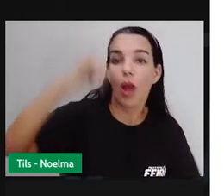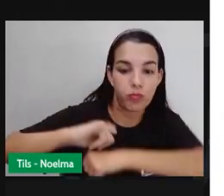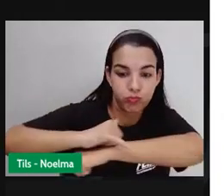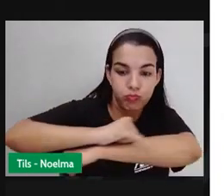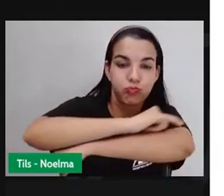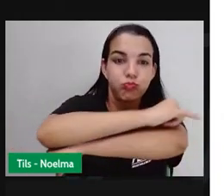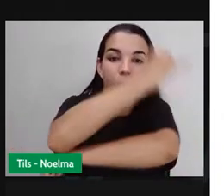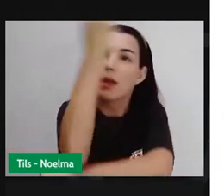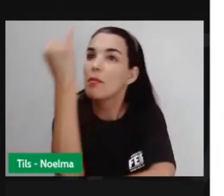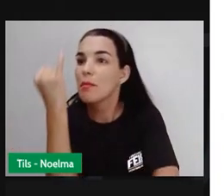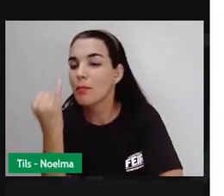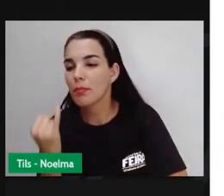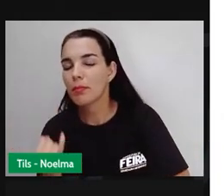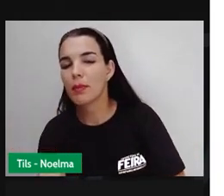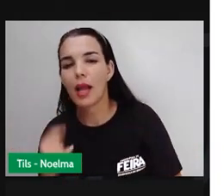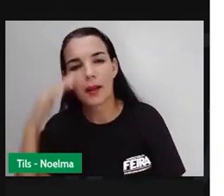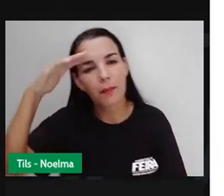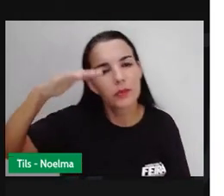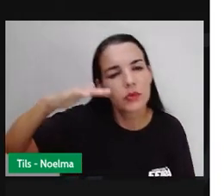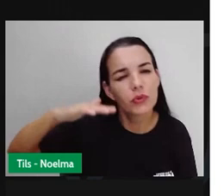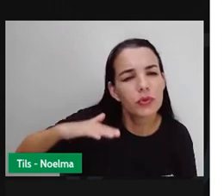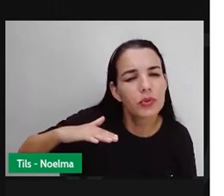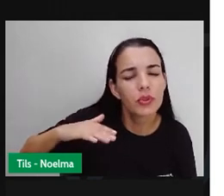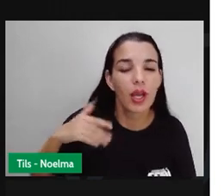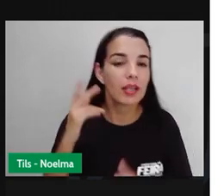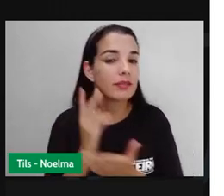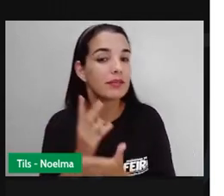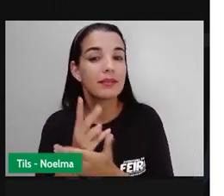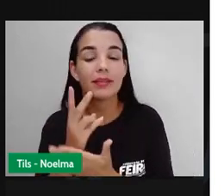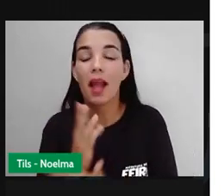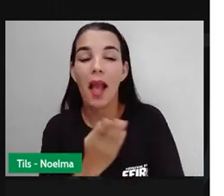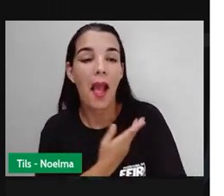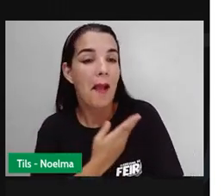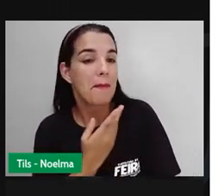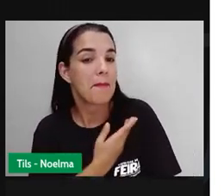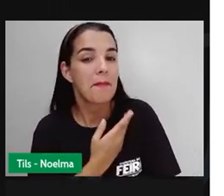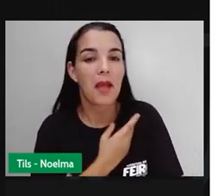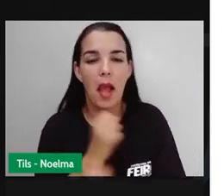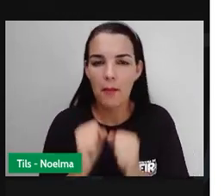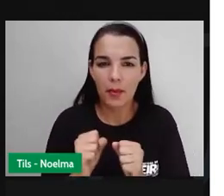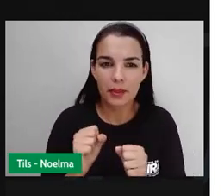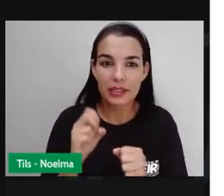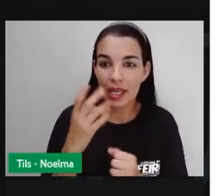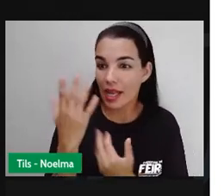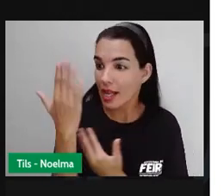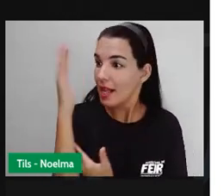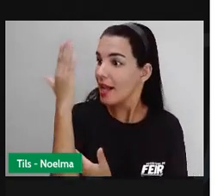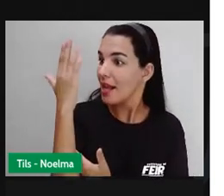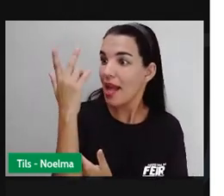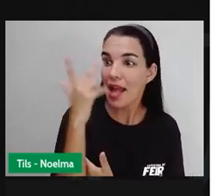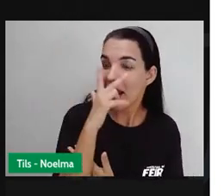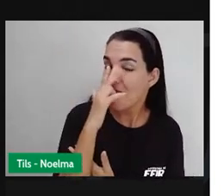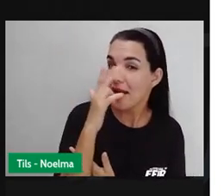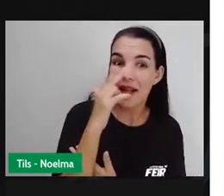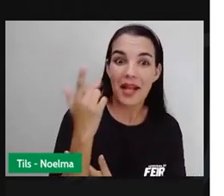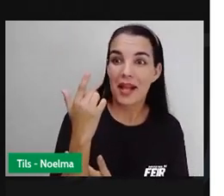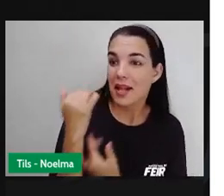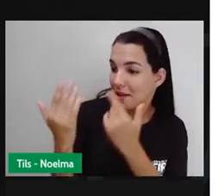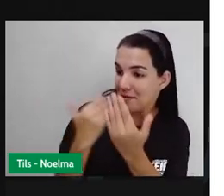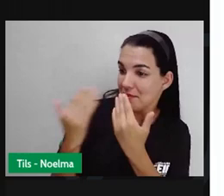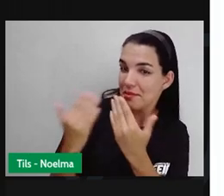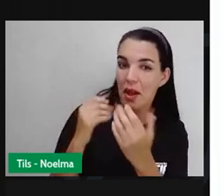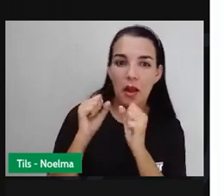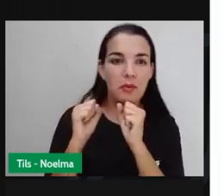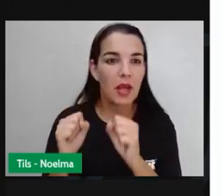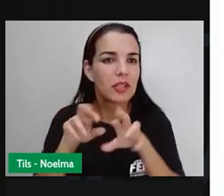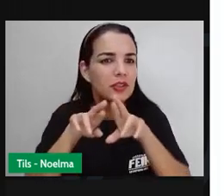agrada é que um amigo a gente acolhe sem pensar. Pode ser igualzinho a gente, ou muito diferente, todos têm